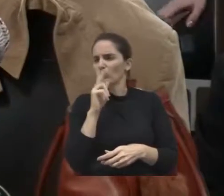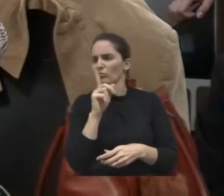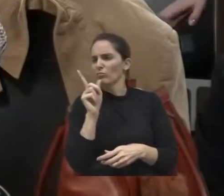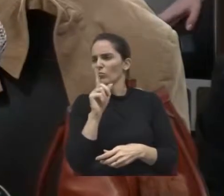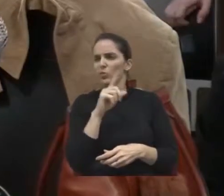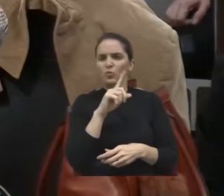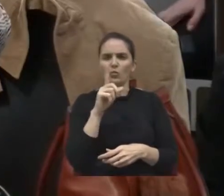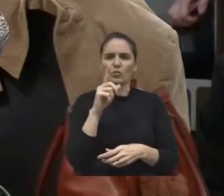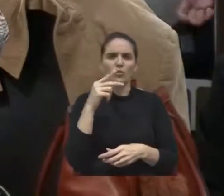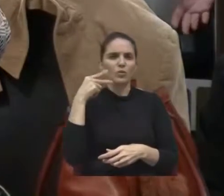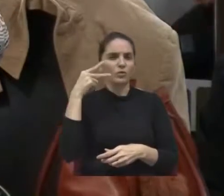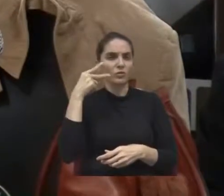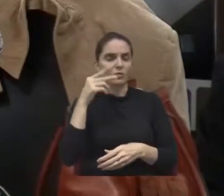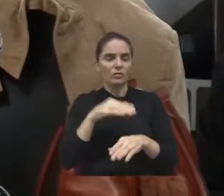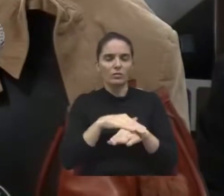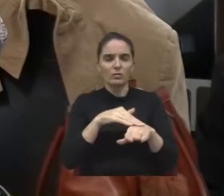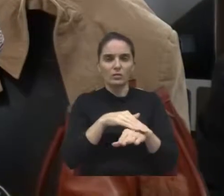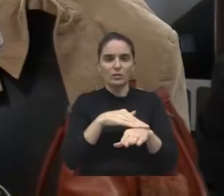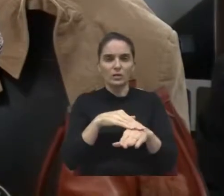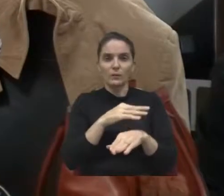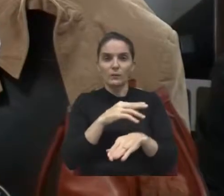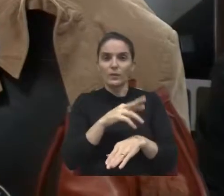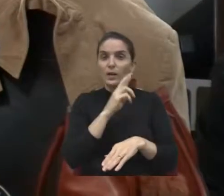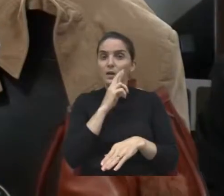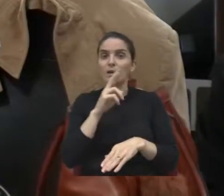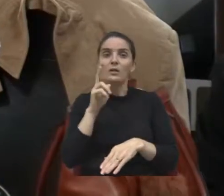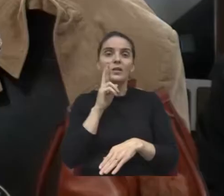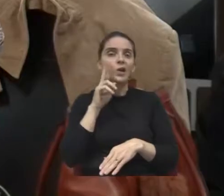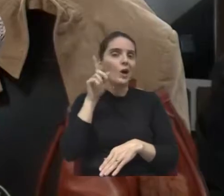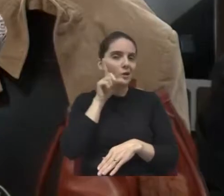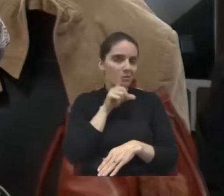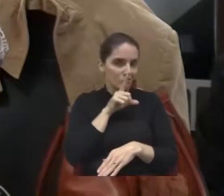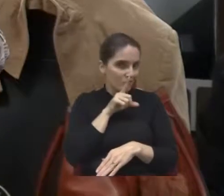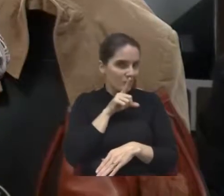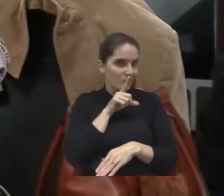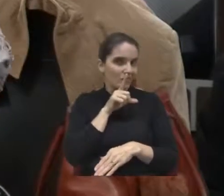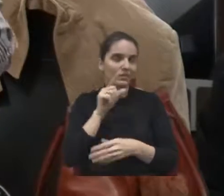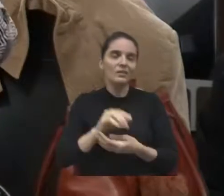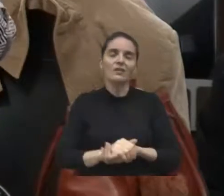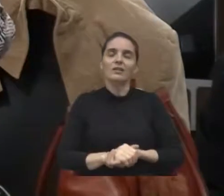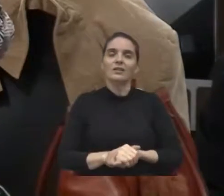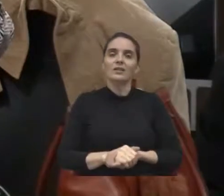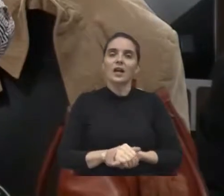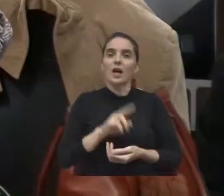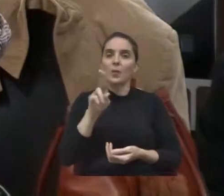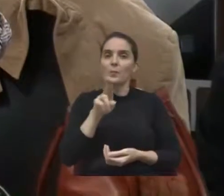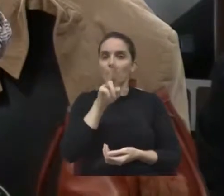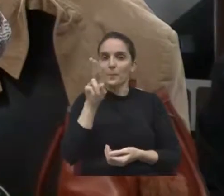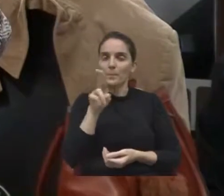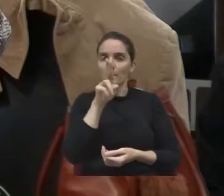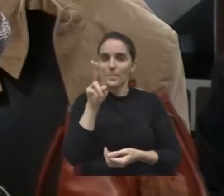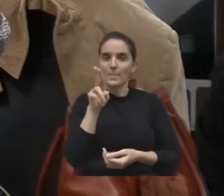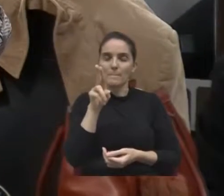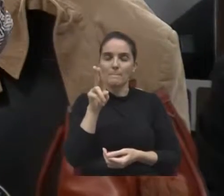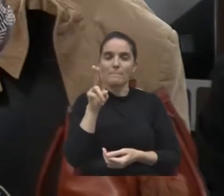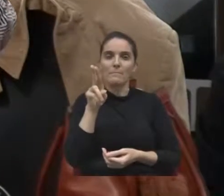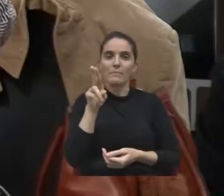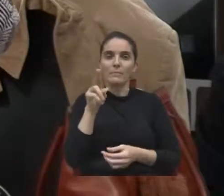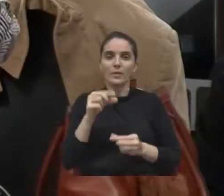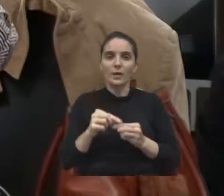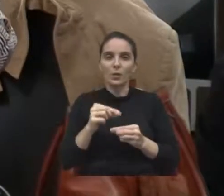acabou comentando de um restaurante americano, não sei se você ia comentar, vereador, que eles usam canudinho